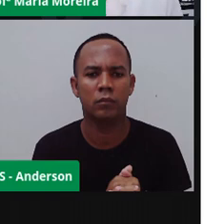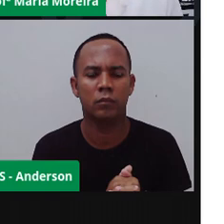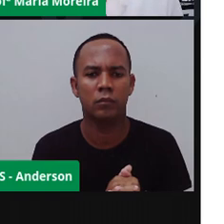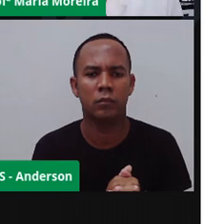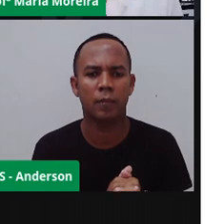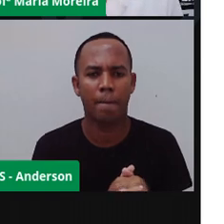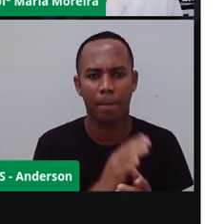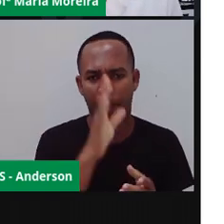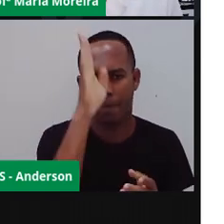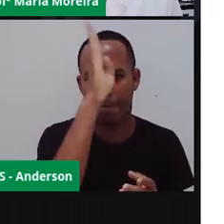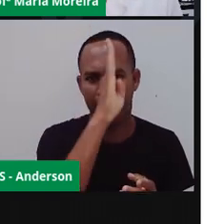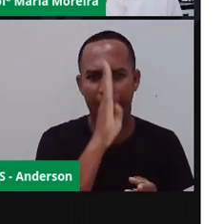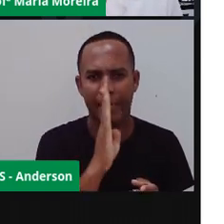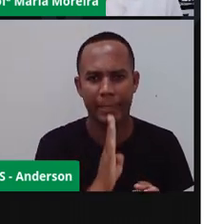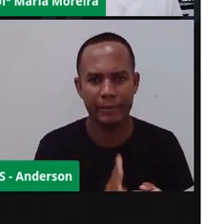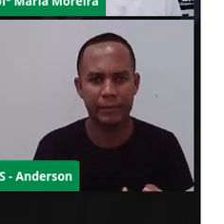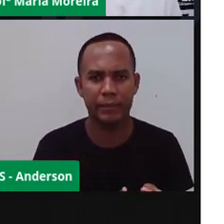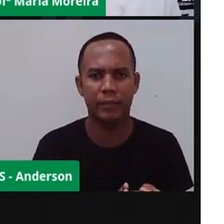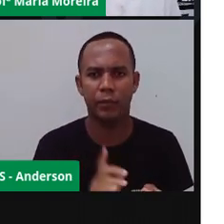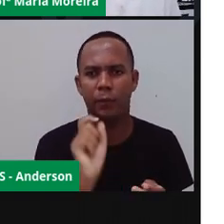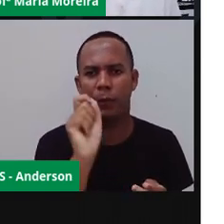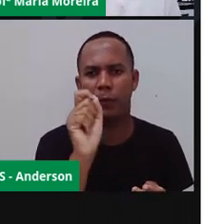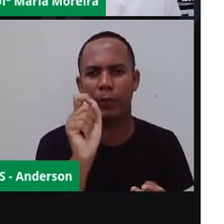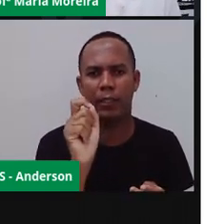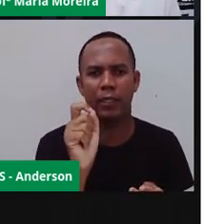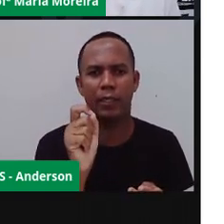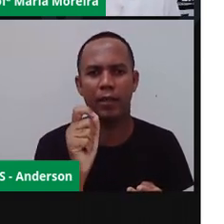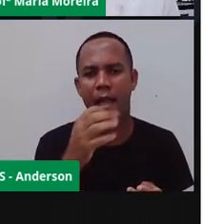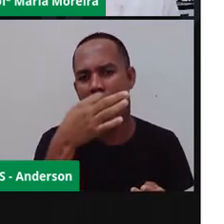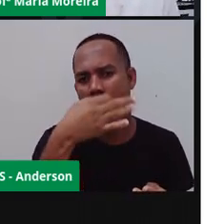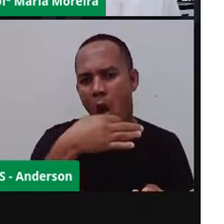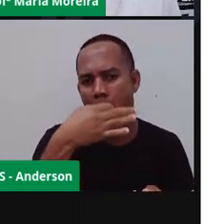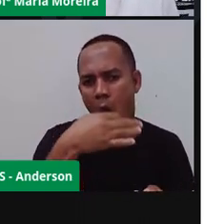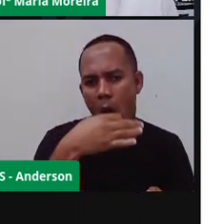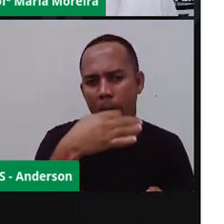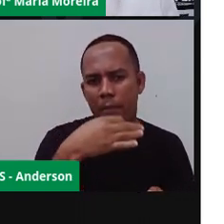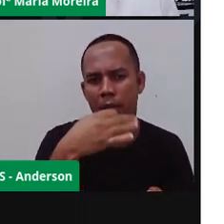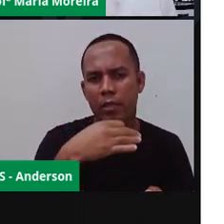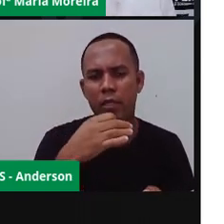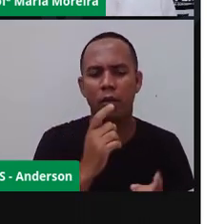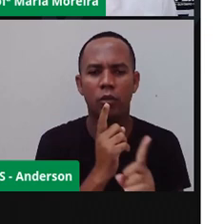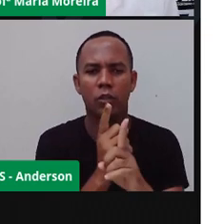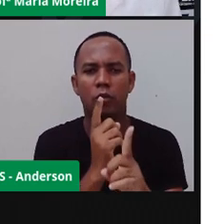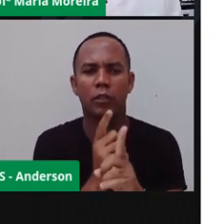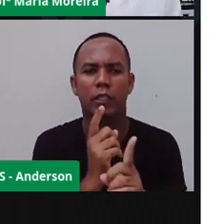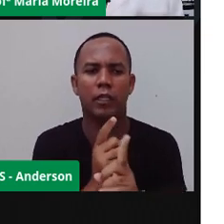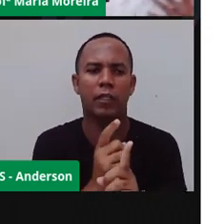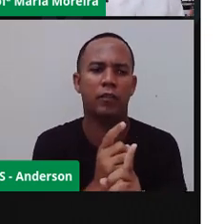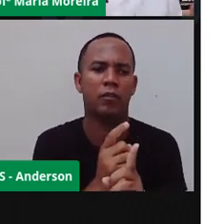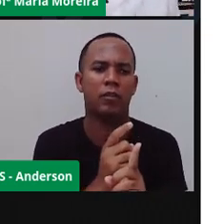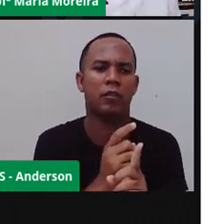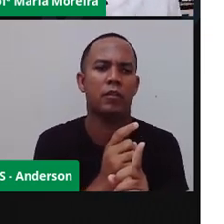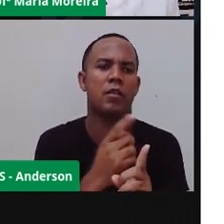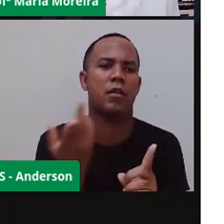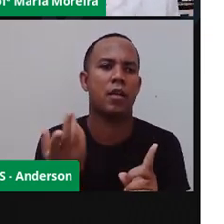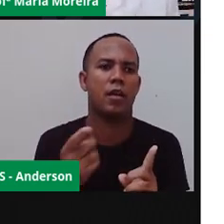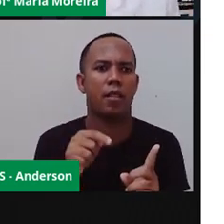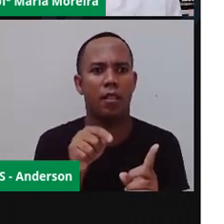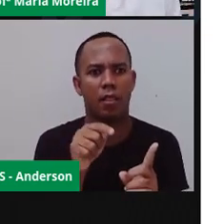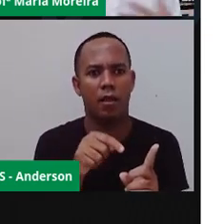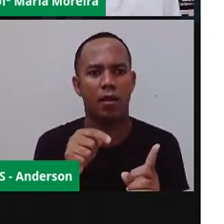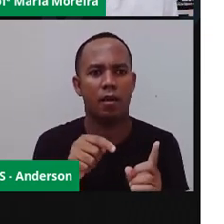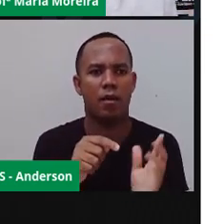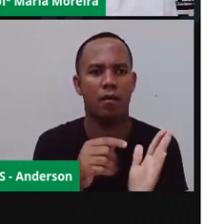No Brasil, as charges são comumente encontradas aonde? Em revistas, e aí na Veja, por exemplo, na